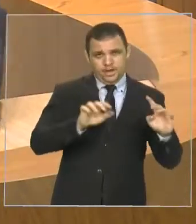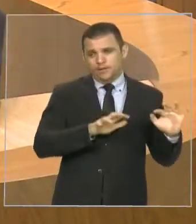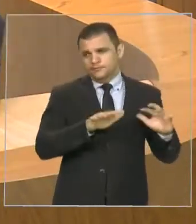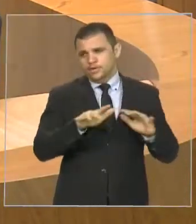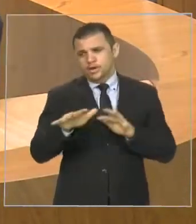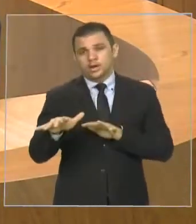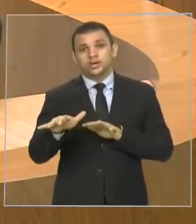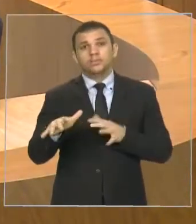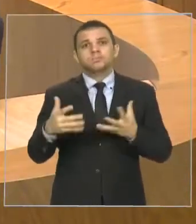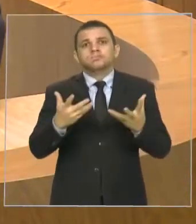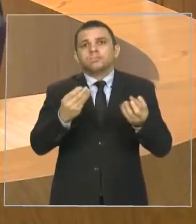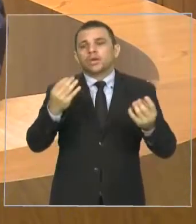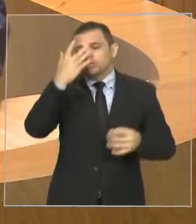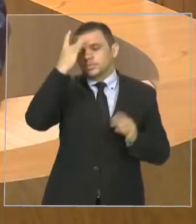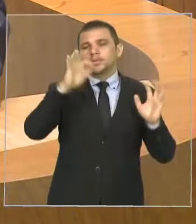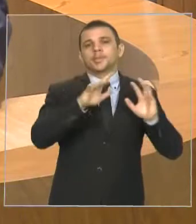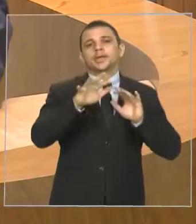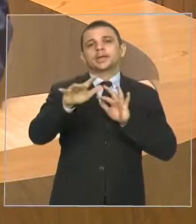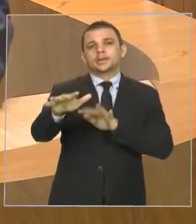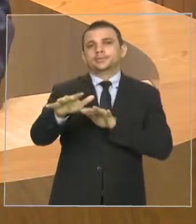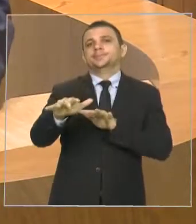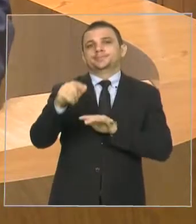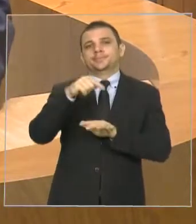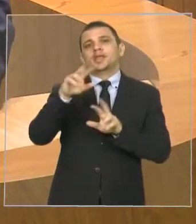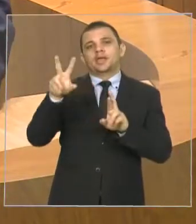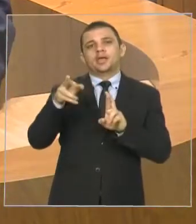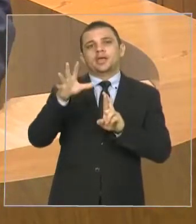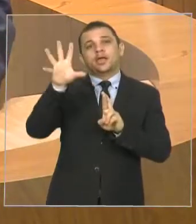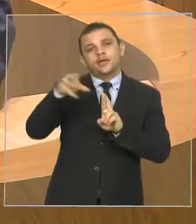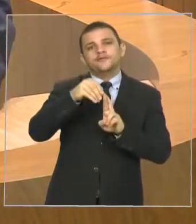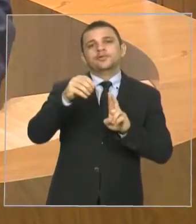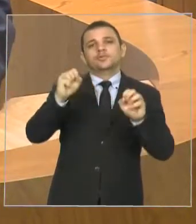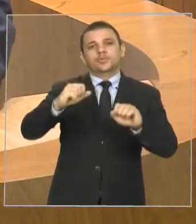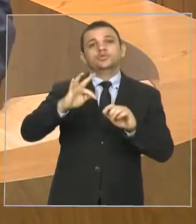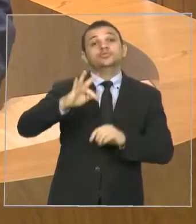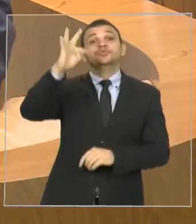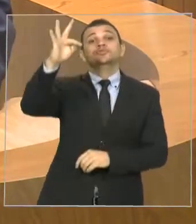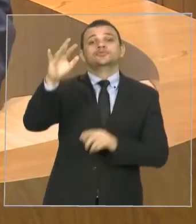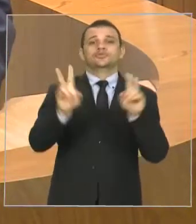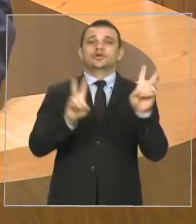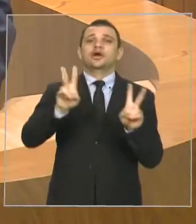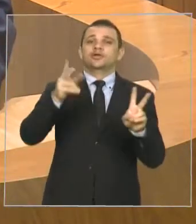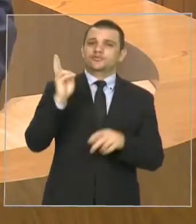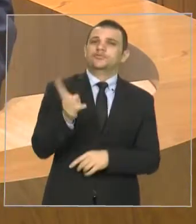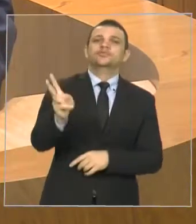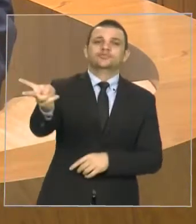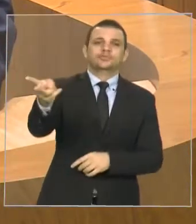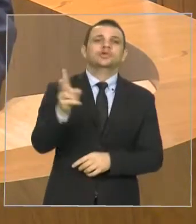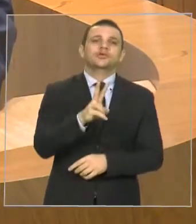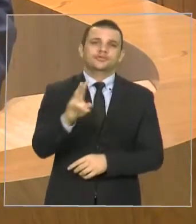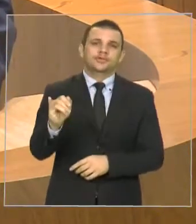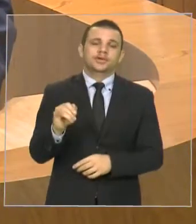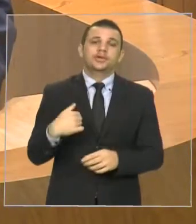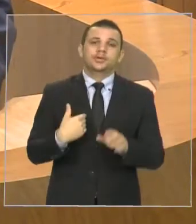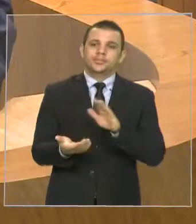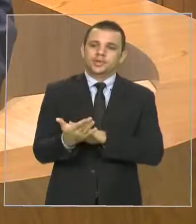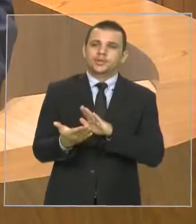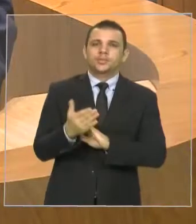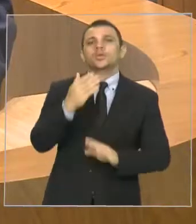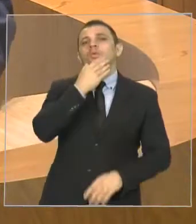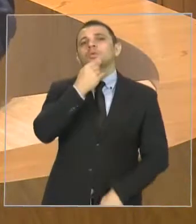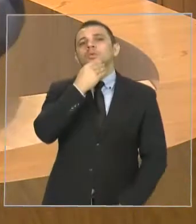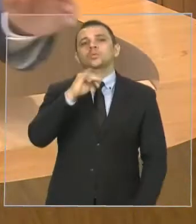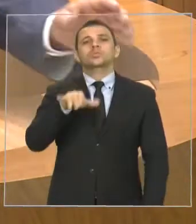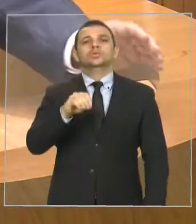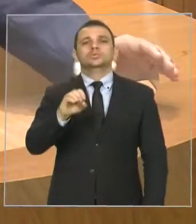tornasse uma referência para os próximos carnavais quero parabenizar com sítio joelso braga por toda a organização